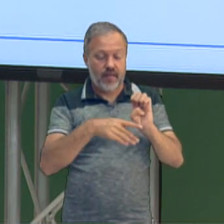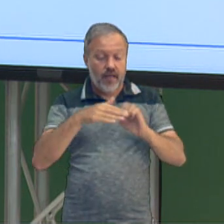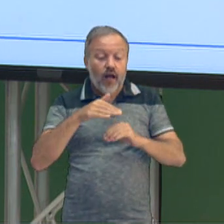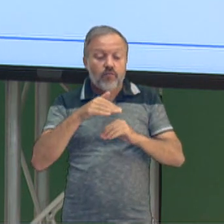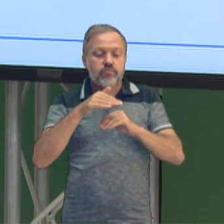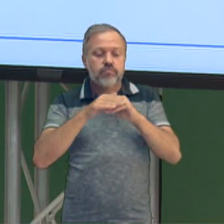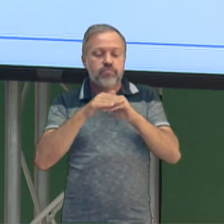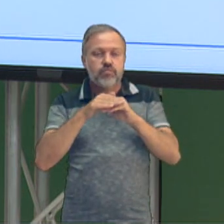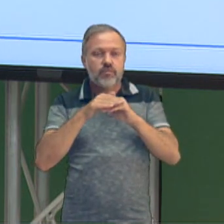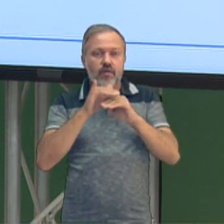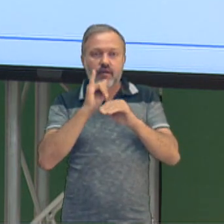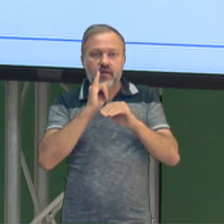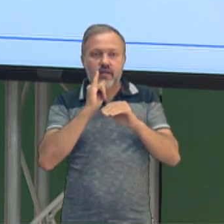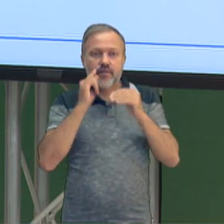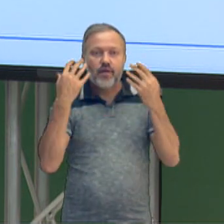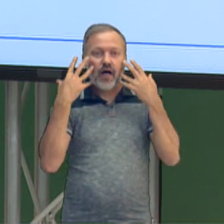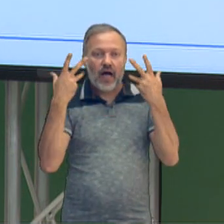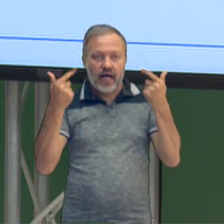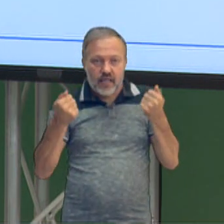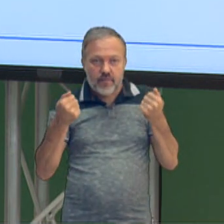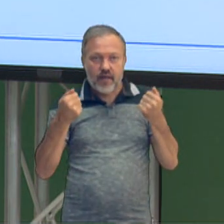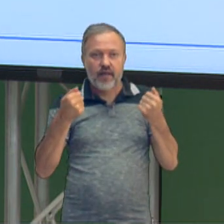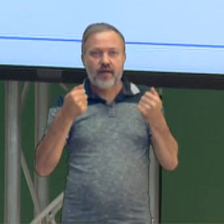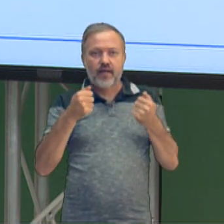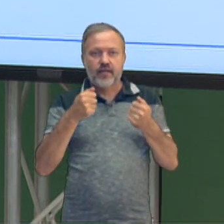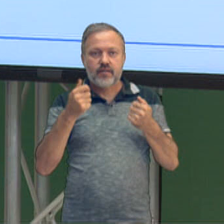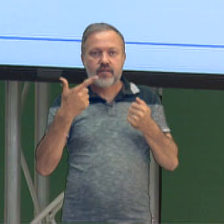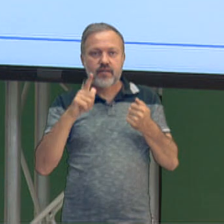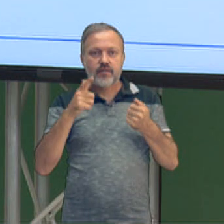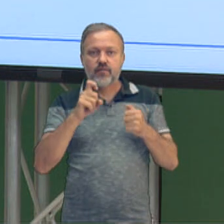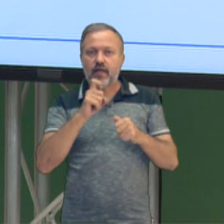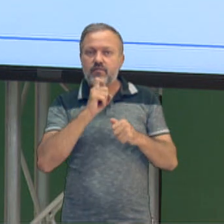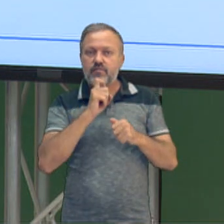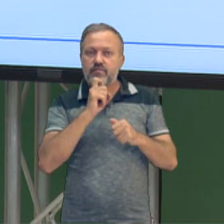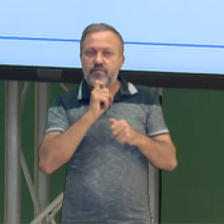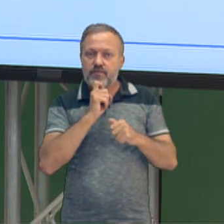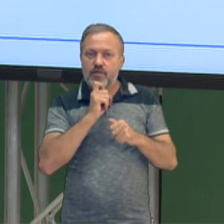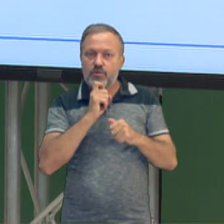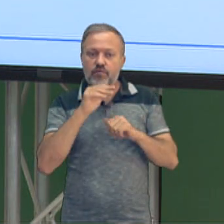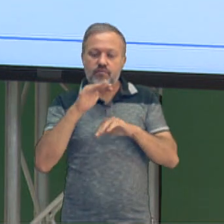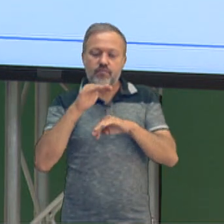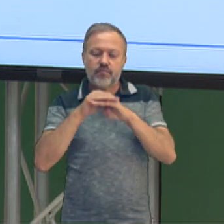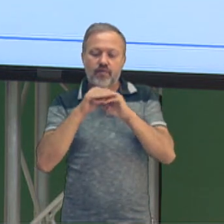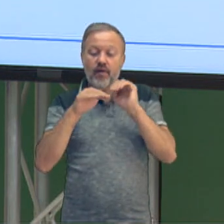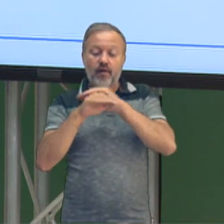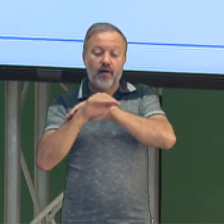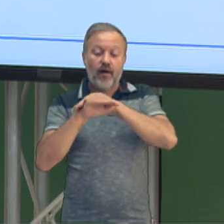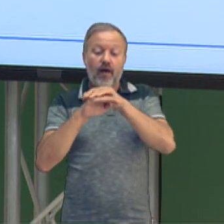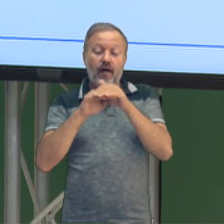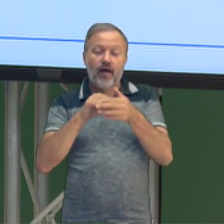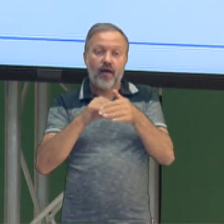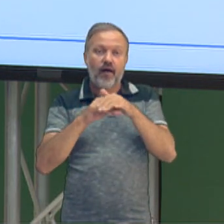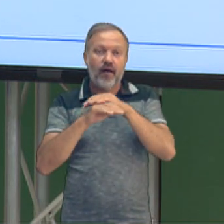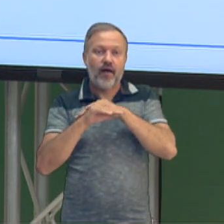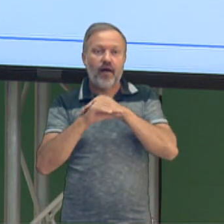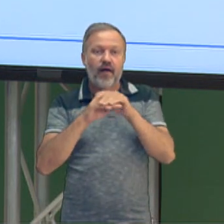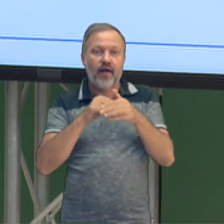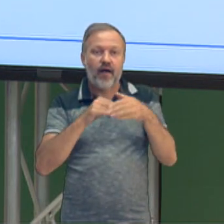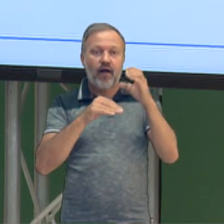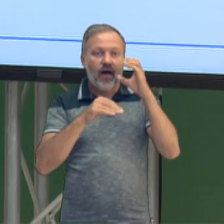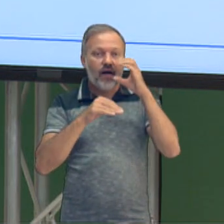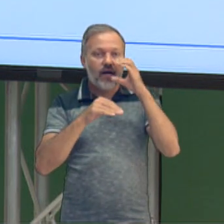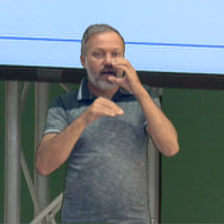urso polar, pinguim, foca, esses animais que vivem em locais muito frios, ele tem uma camada de gordura para fazer